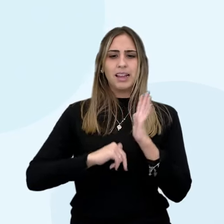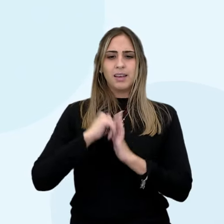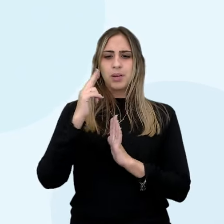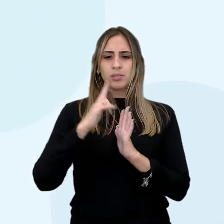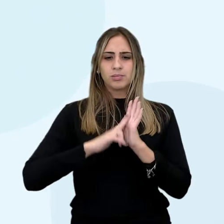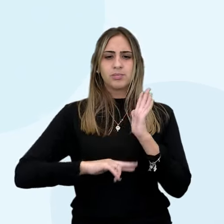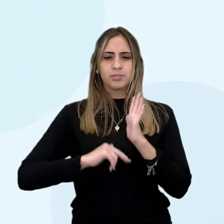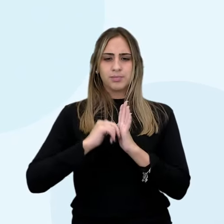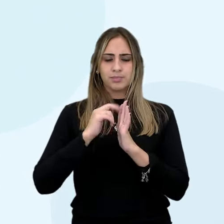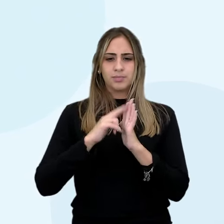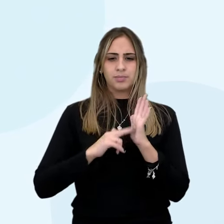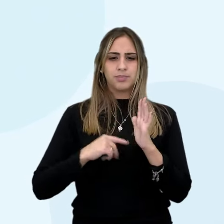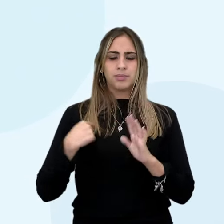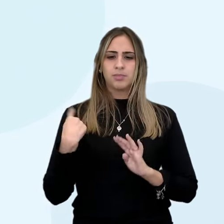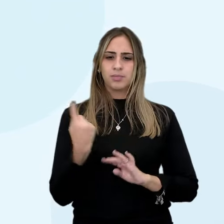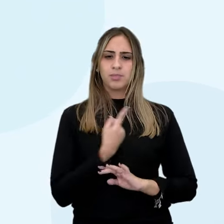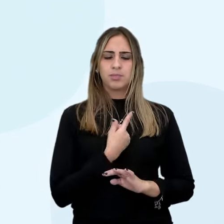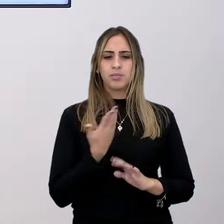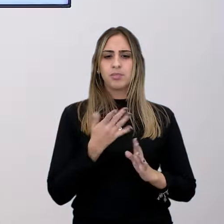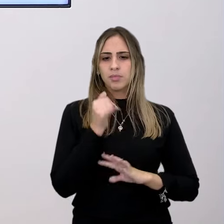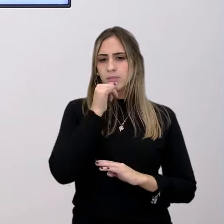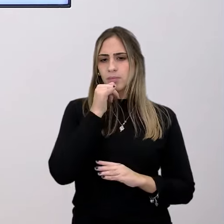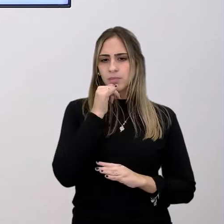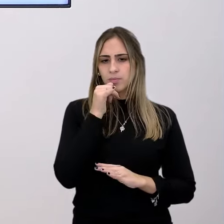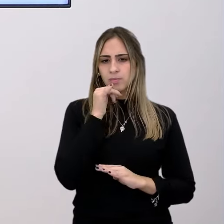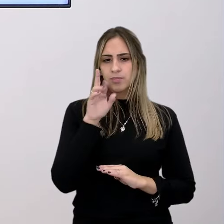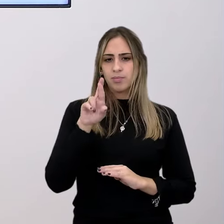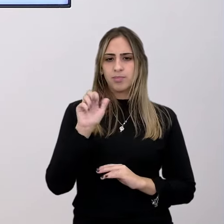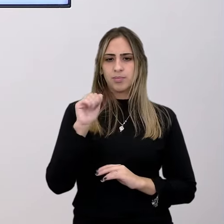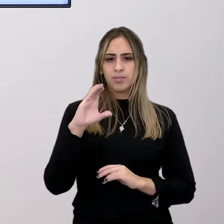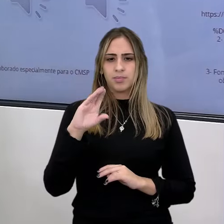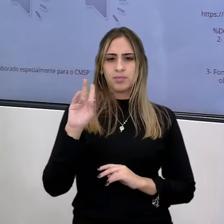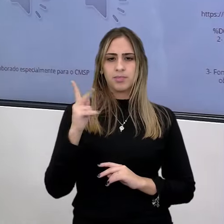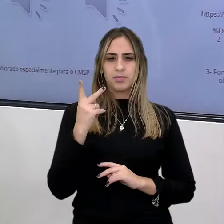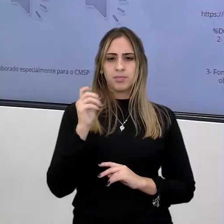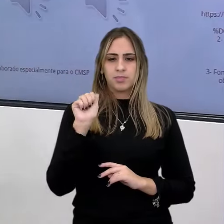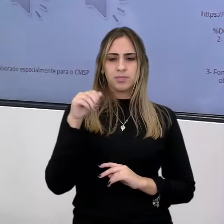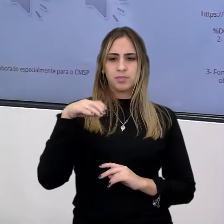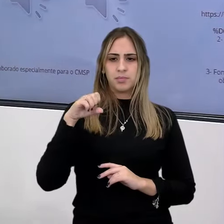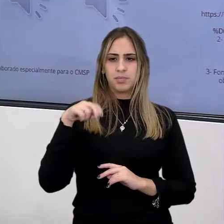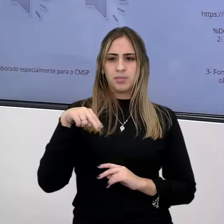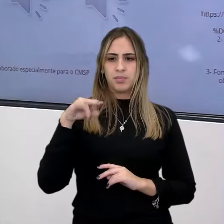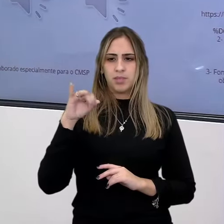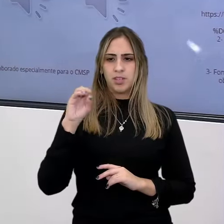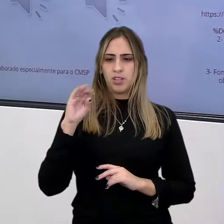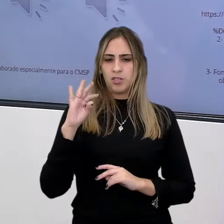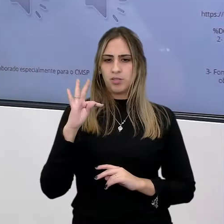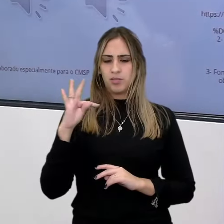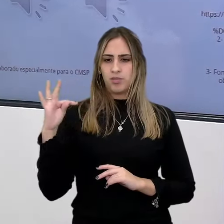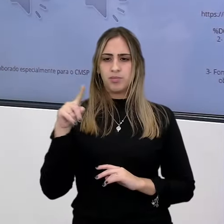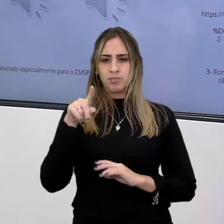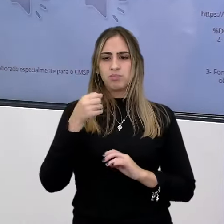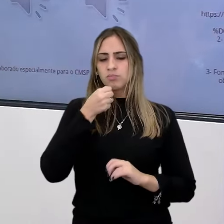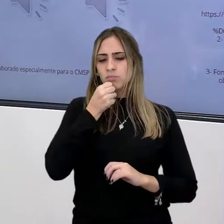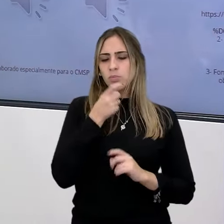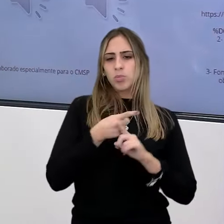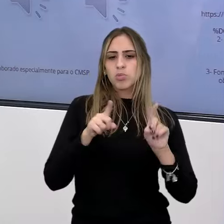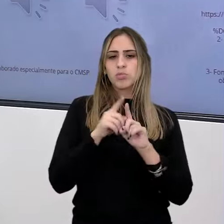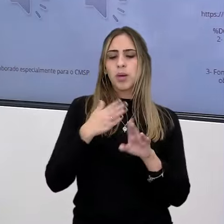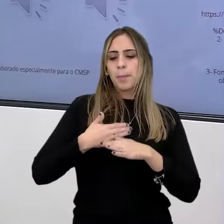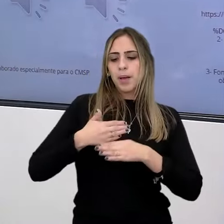partir da música agora nós vamos por exemplo com rachmaninoff que compôs música A partir